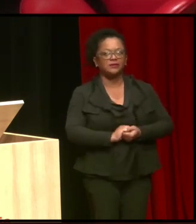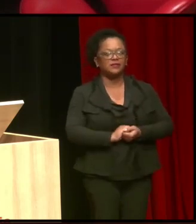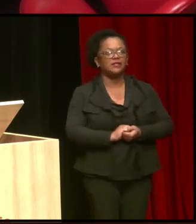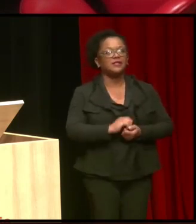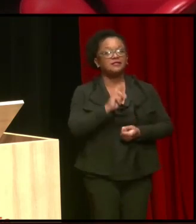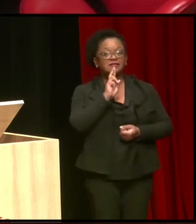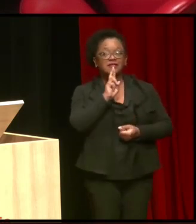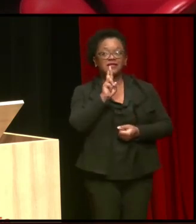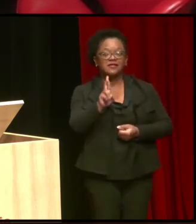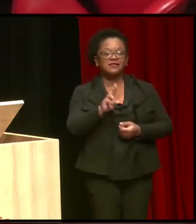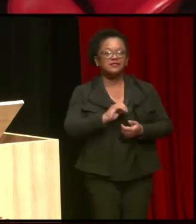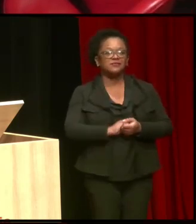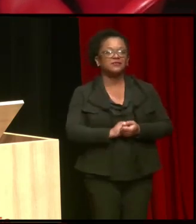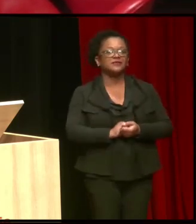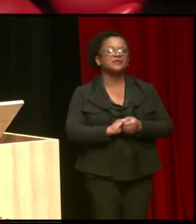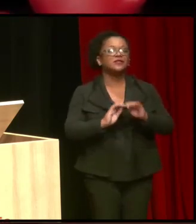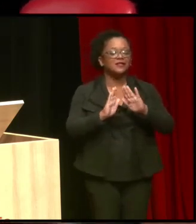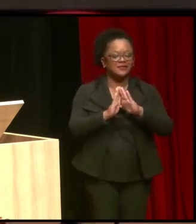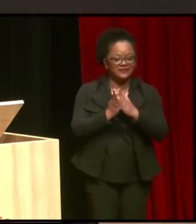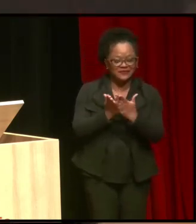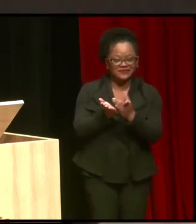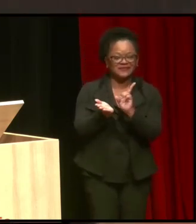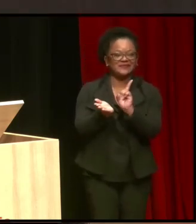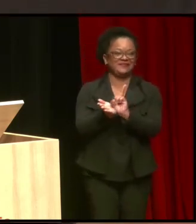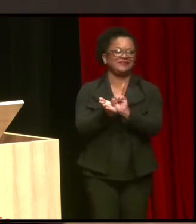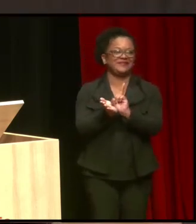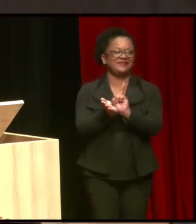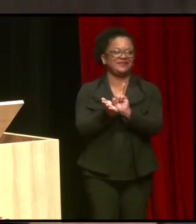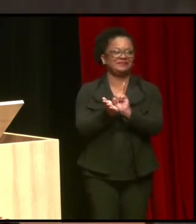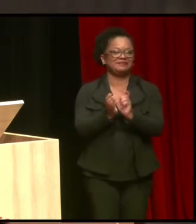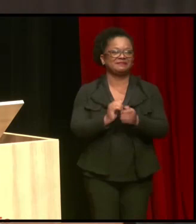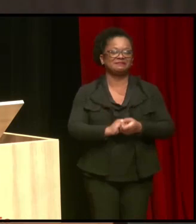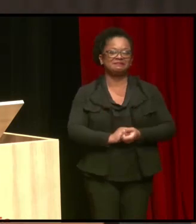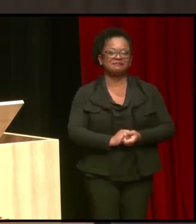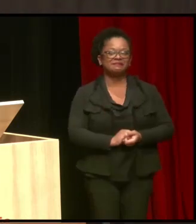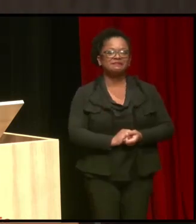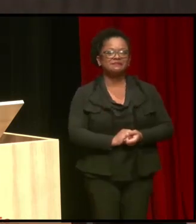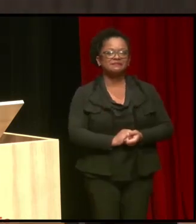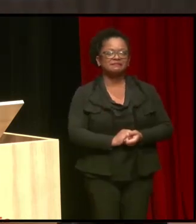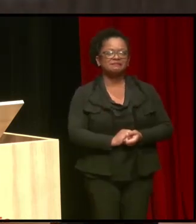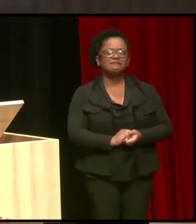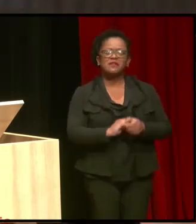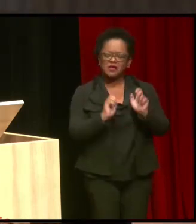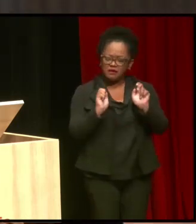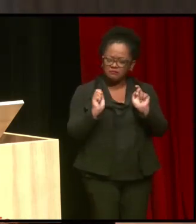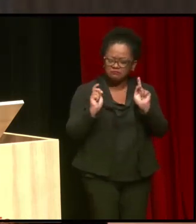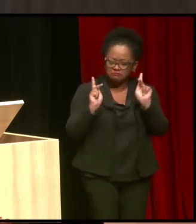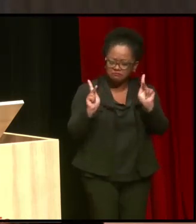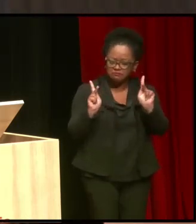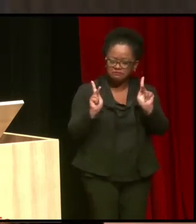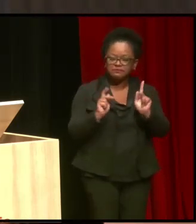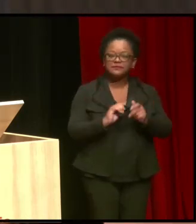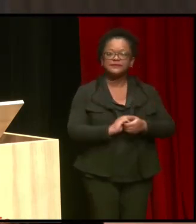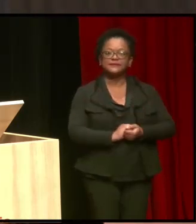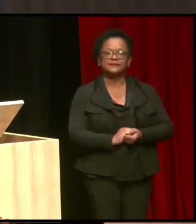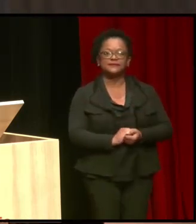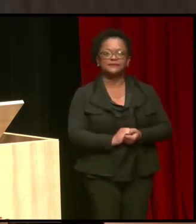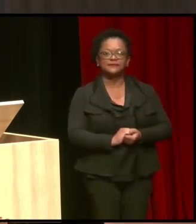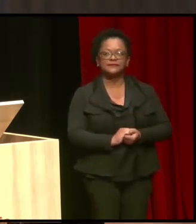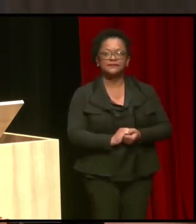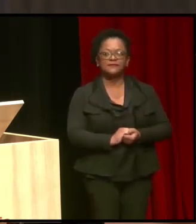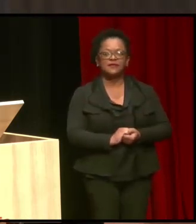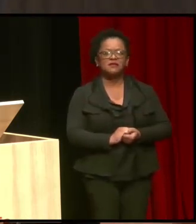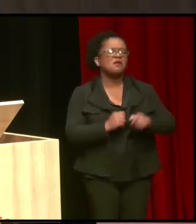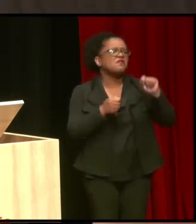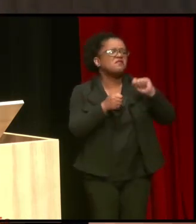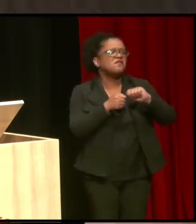lá? Mexe com Bíblia, né? É Bíblia. Aí o cara, tá bom, mas o que